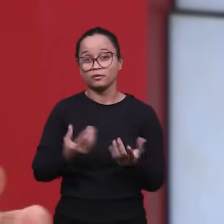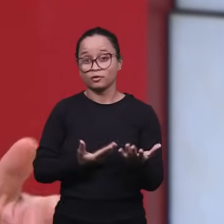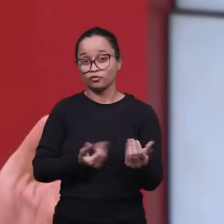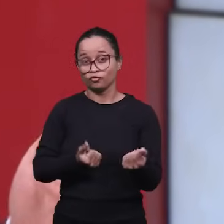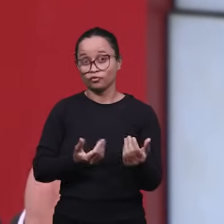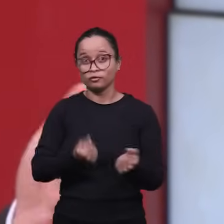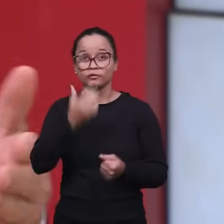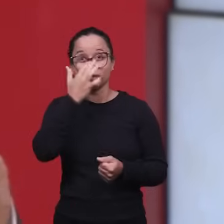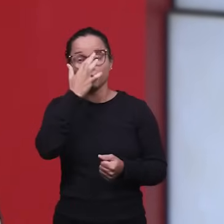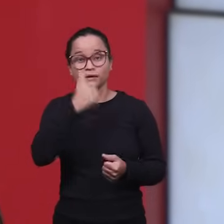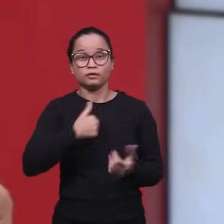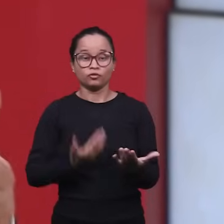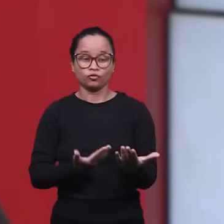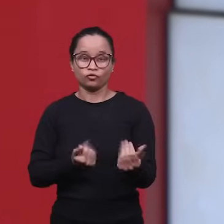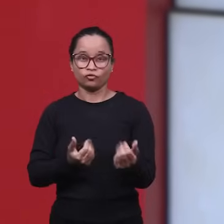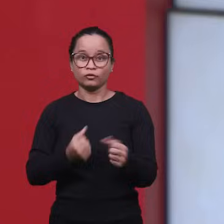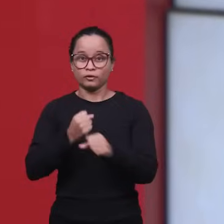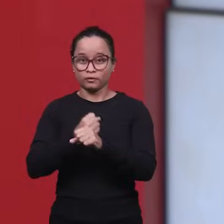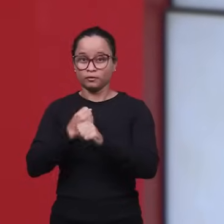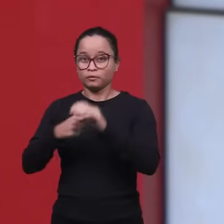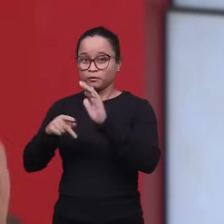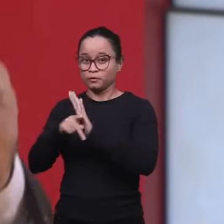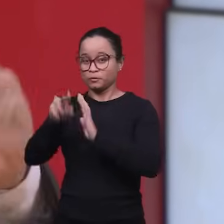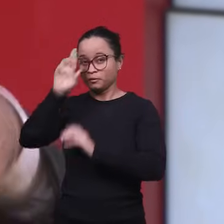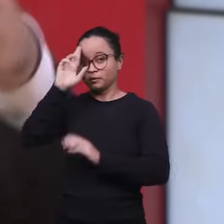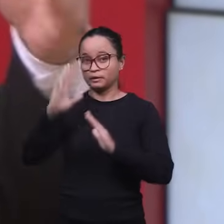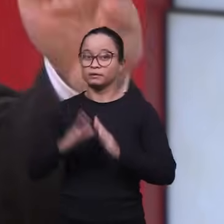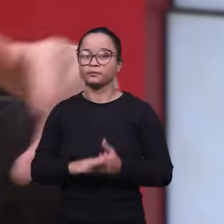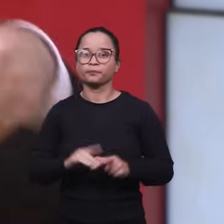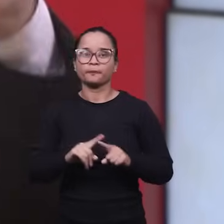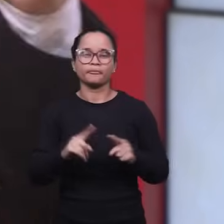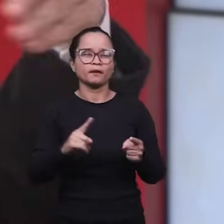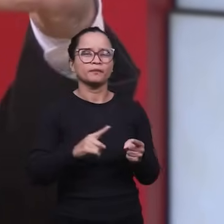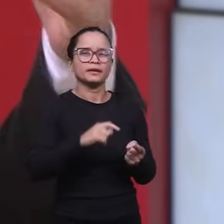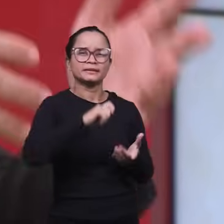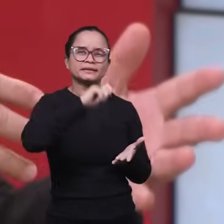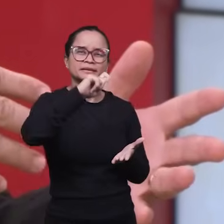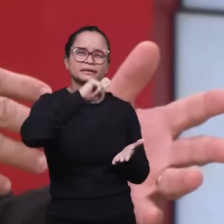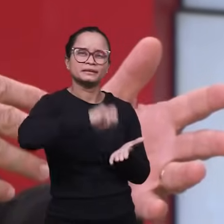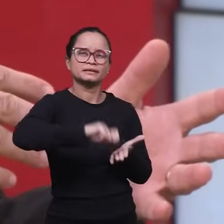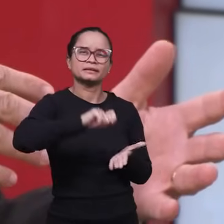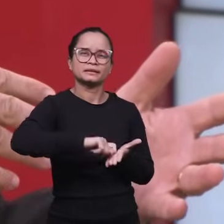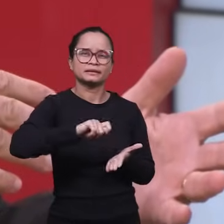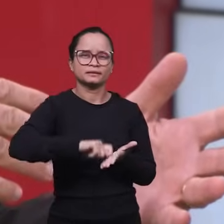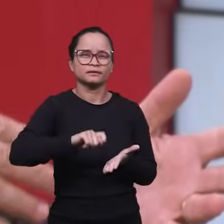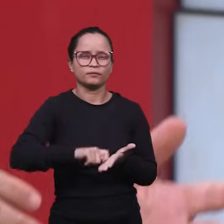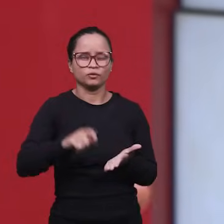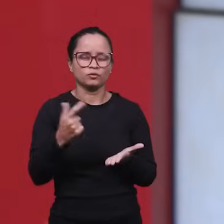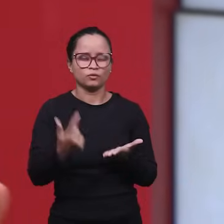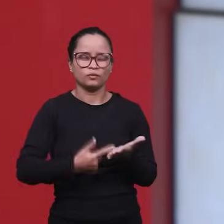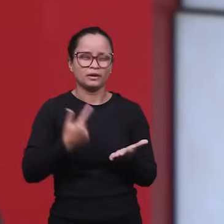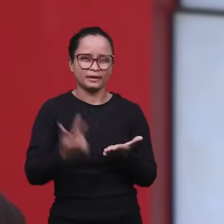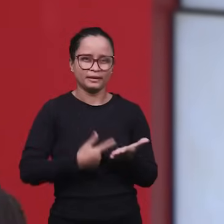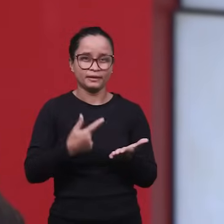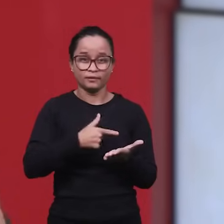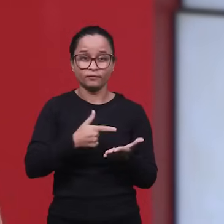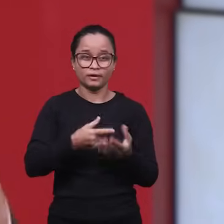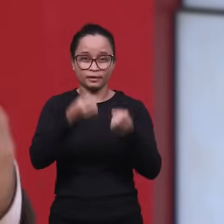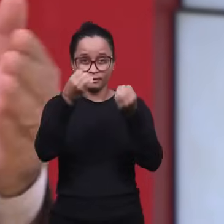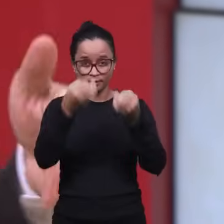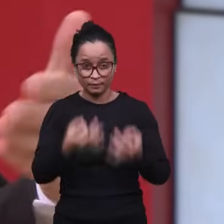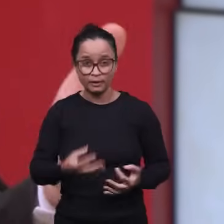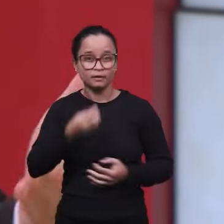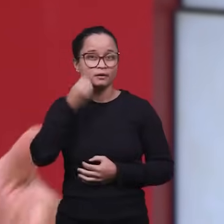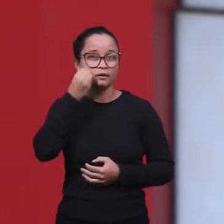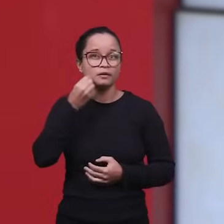o livro eu era jovem, já estava na obra. Mas quem escreveu o livro já tem uns 30 anos de escrito o livro. E ele conta uma